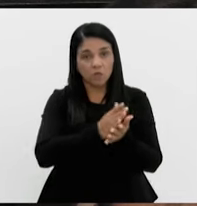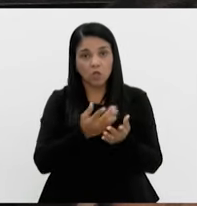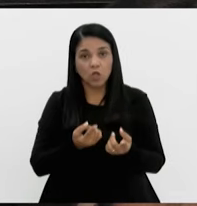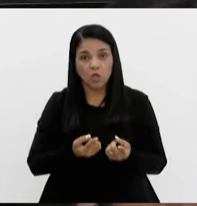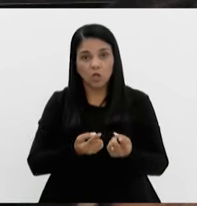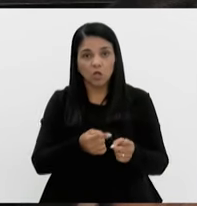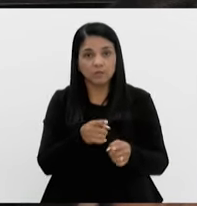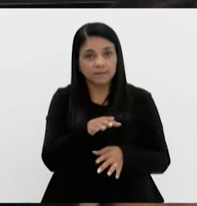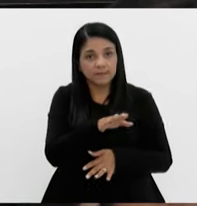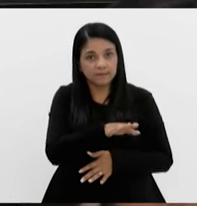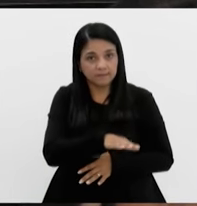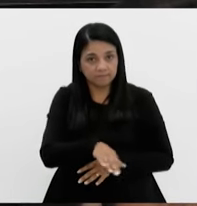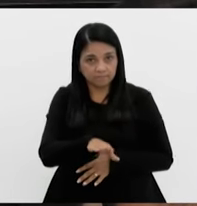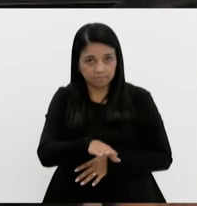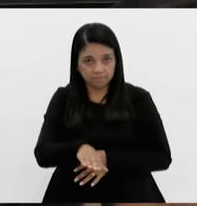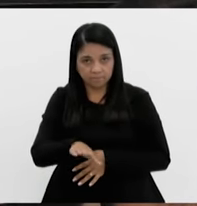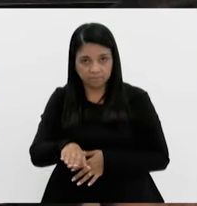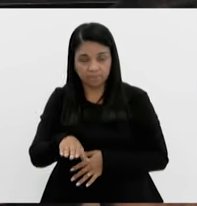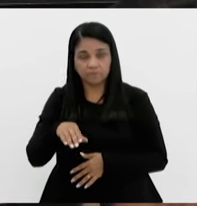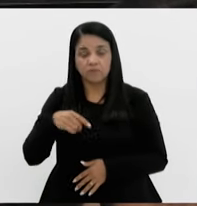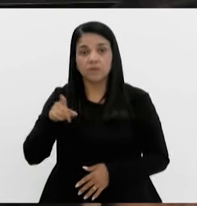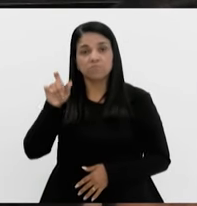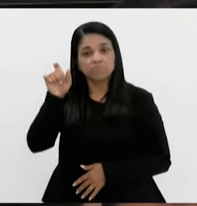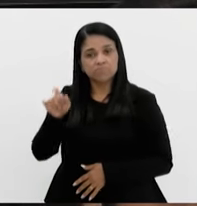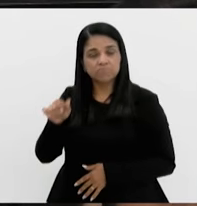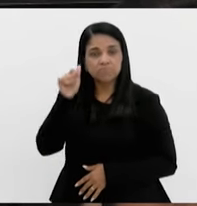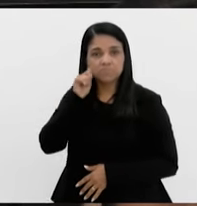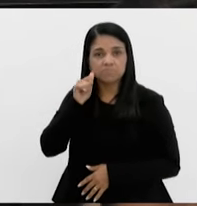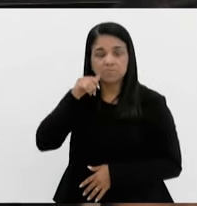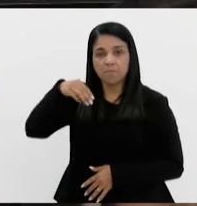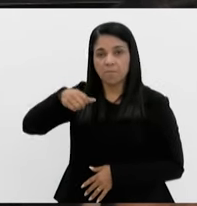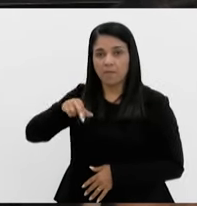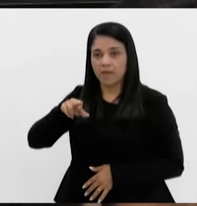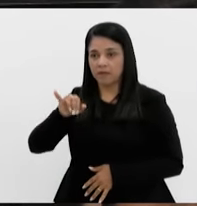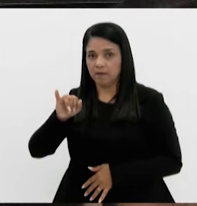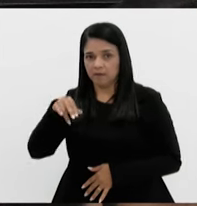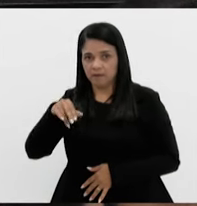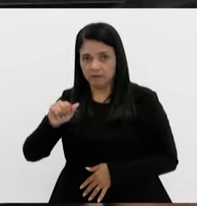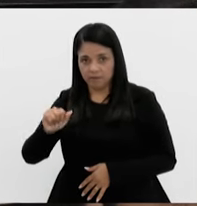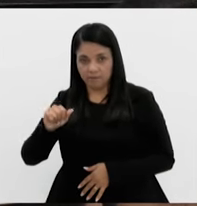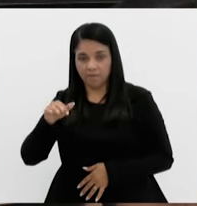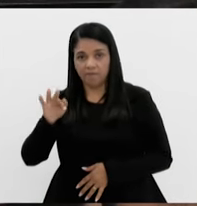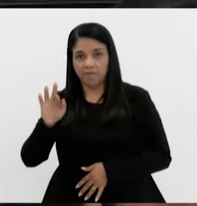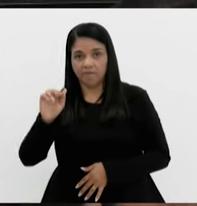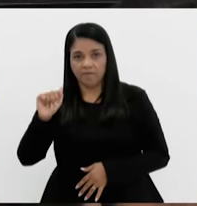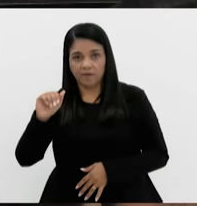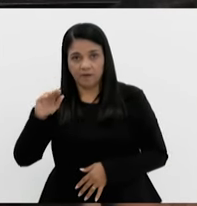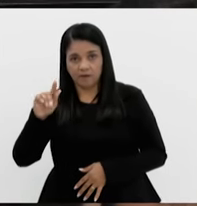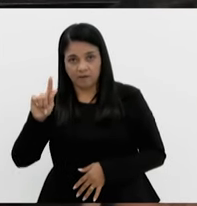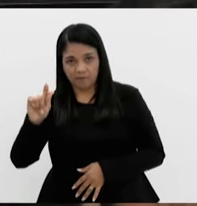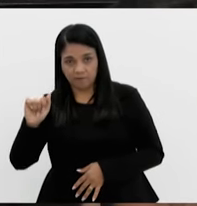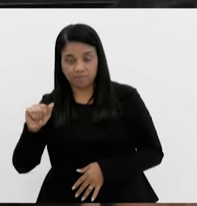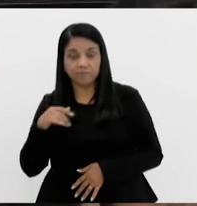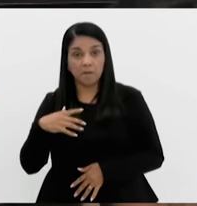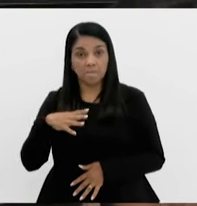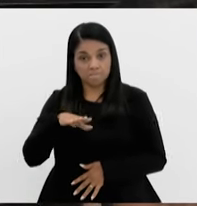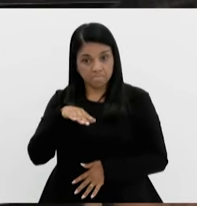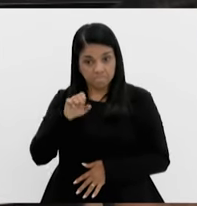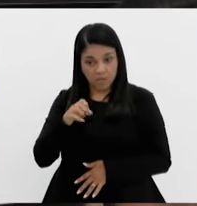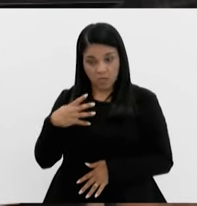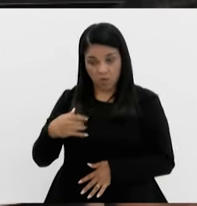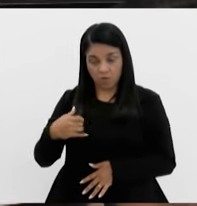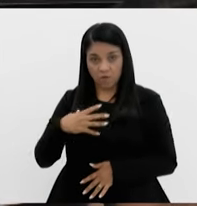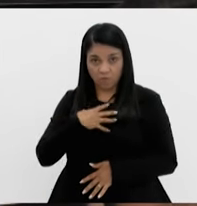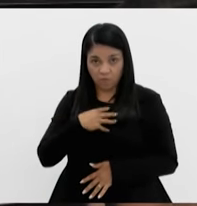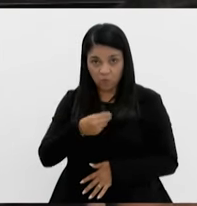criança a senhora Mariana Fraga moradora de São Gonçalo que é mãe de uma criança de 4 anos denunciou que o seu